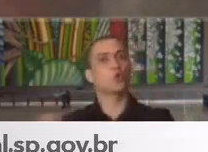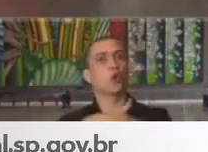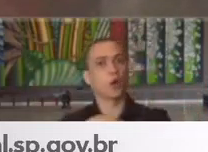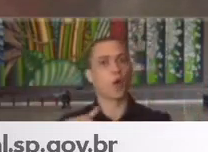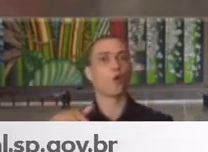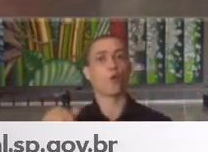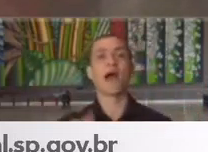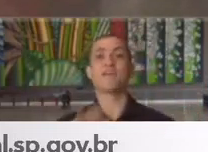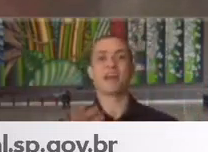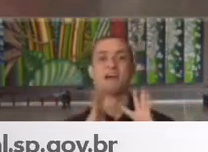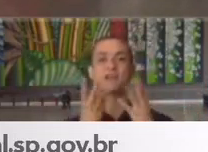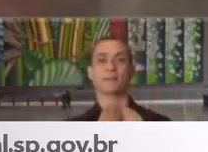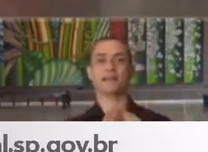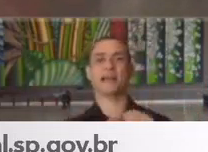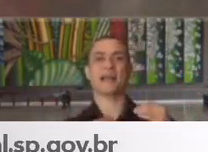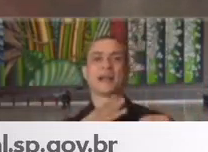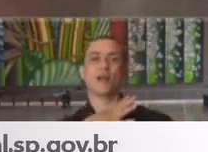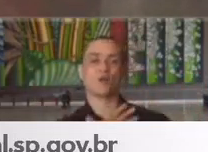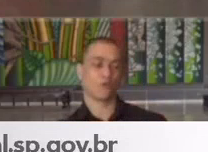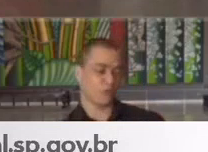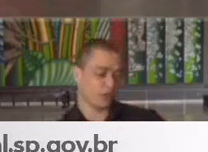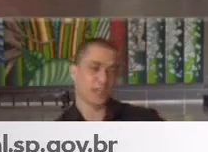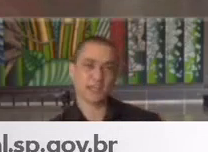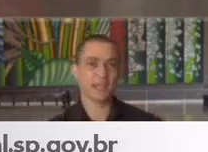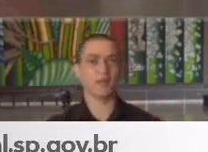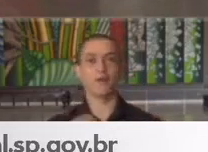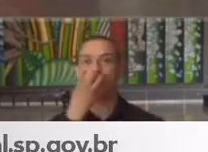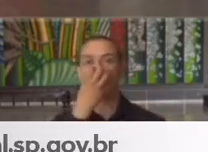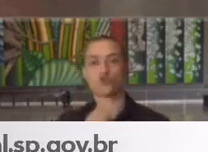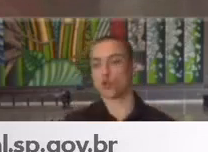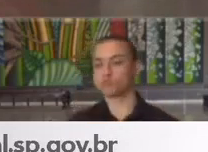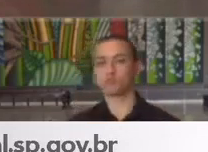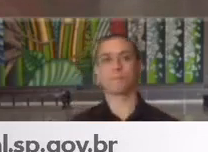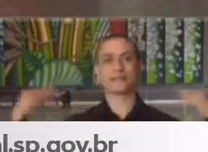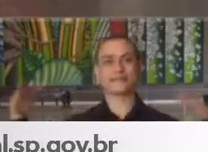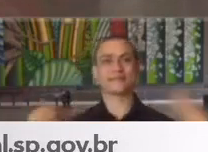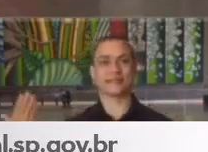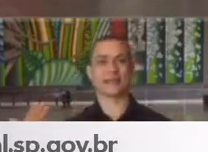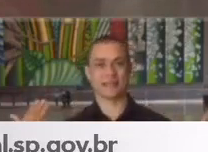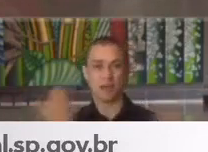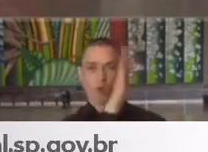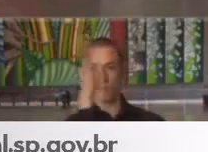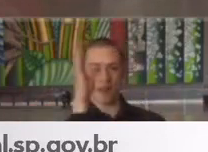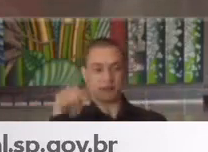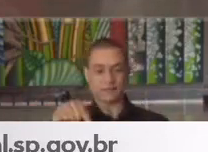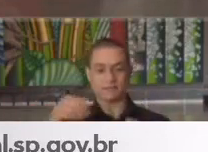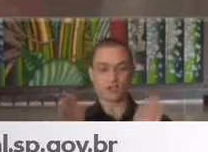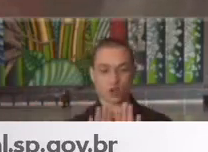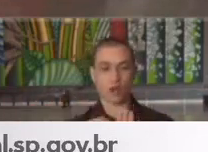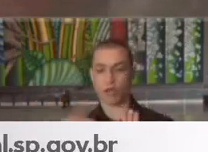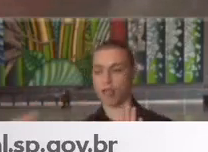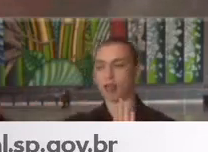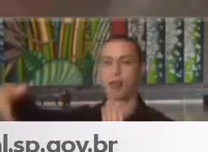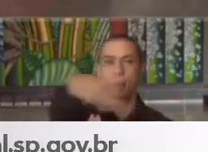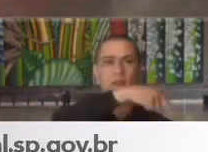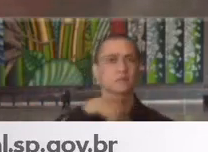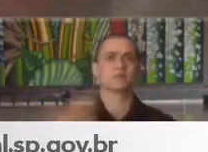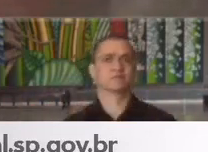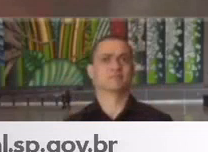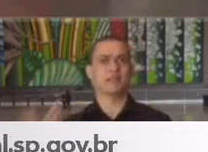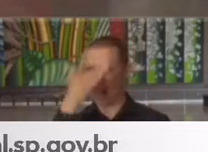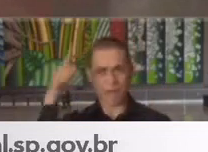com as crianças para passear com o cachorro, fazem atividade em volta dos parques que estão fechados. Será que a população ainda não levou